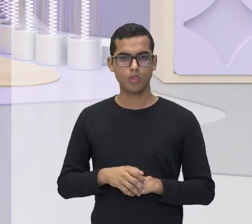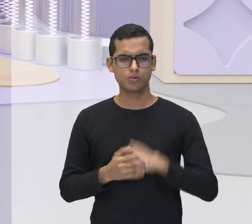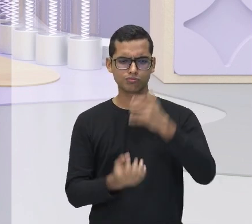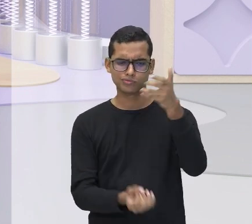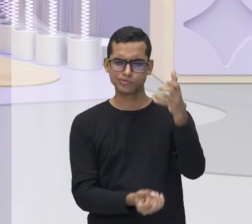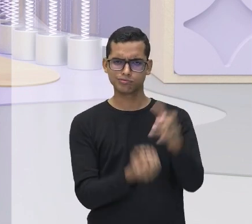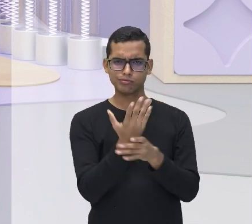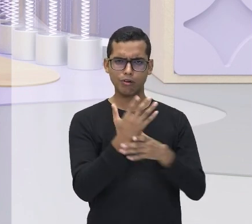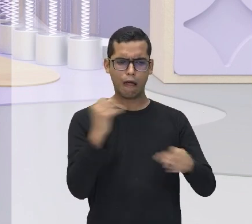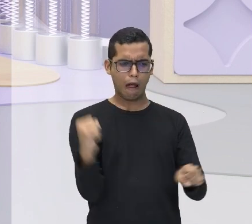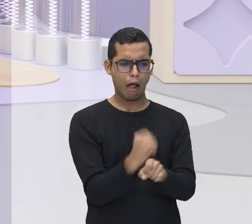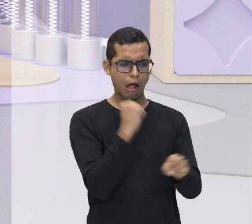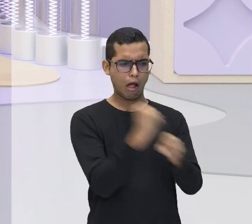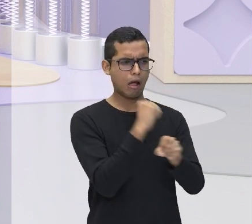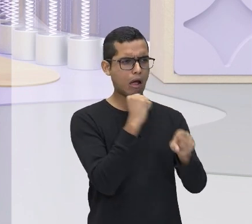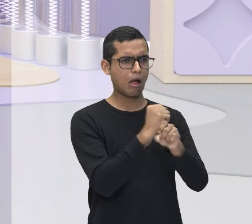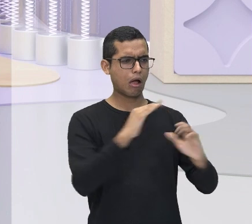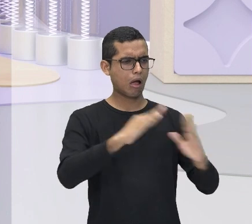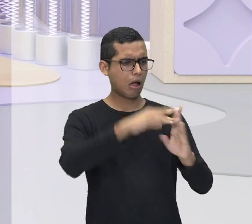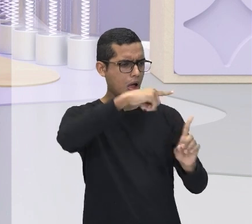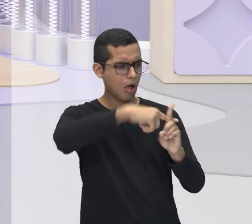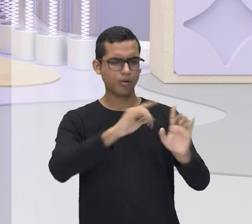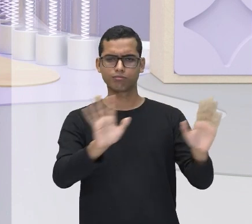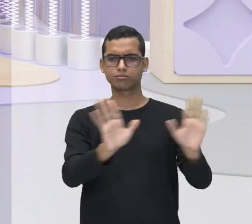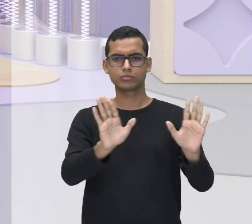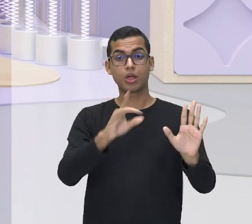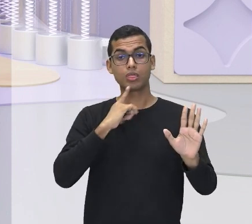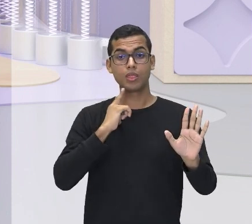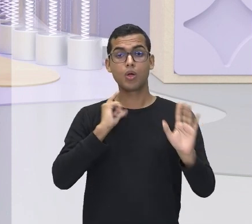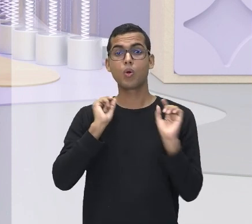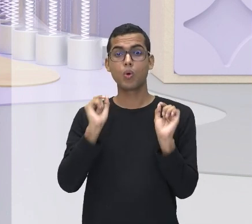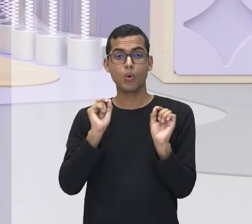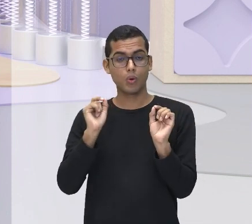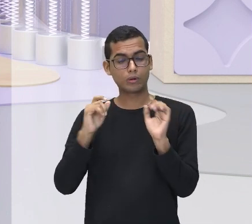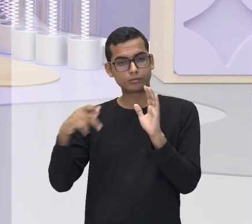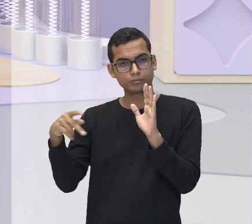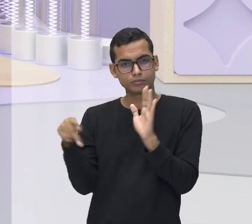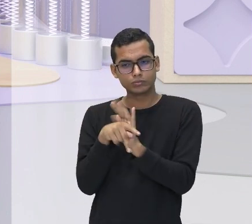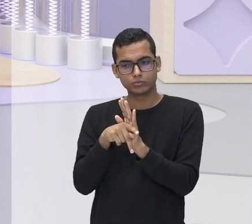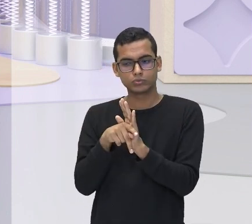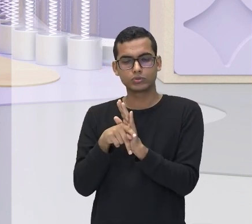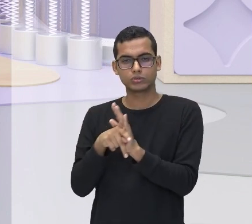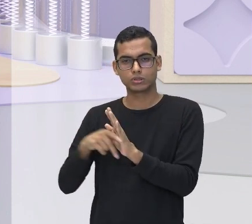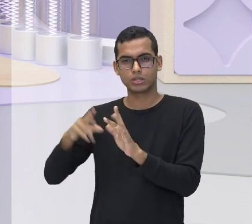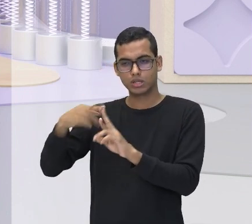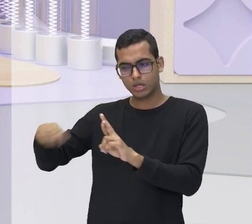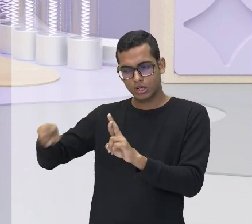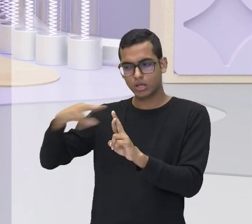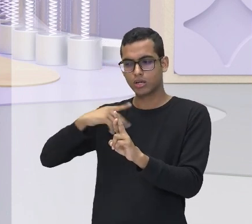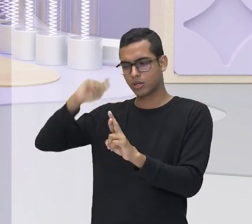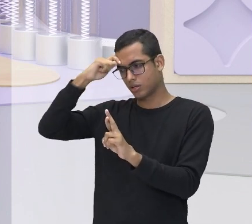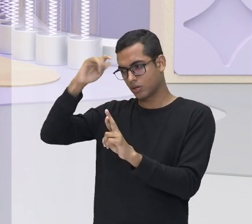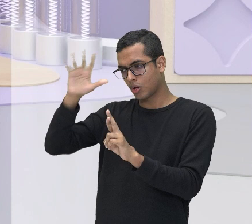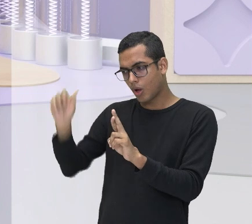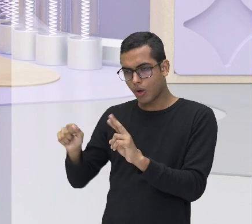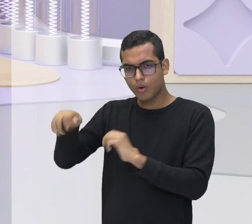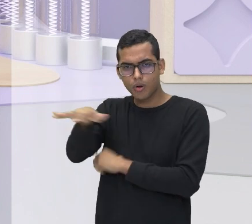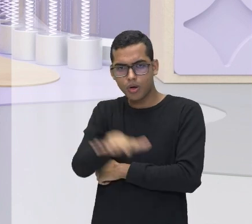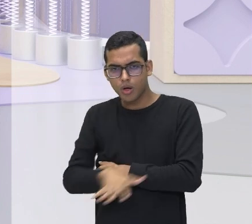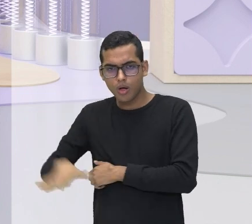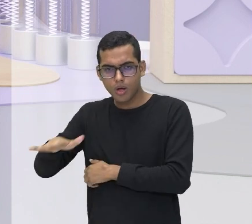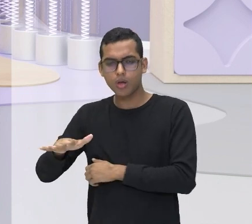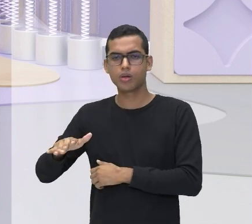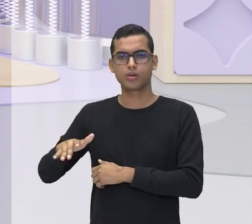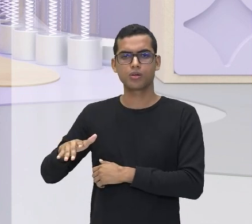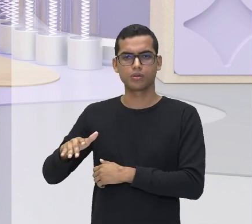natureza. Esse culto, o culto dessas religiões, ele é celebrado em